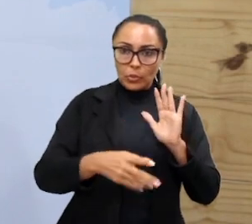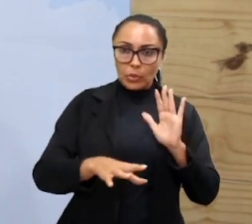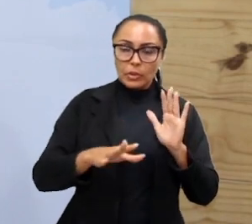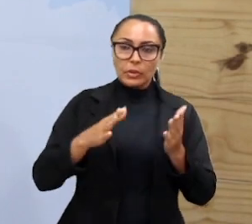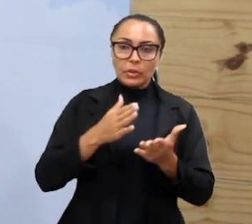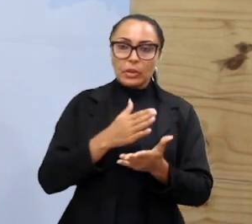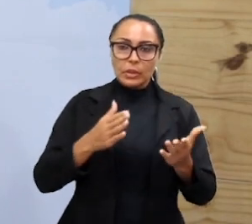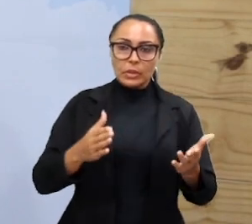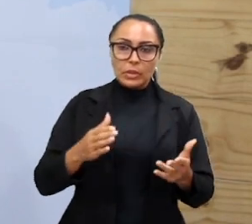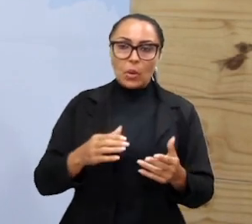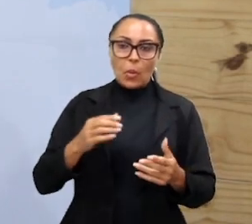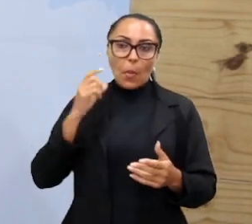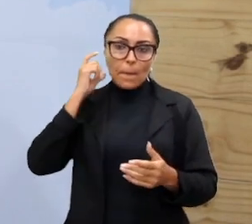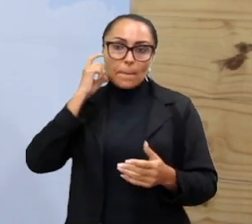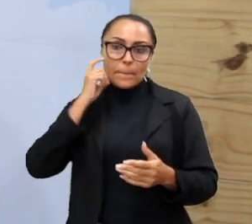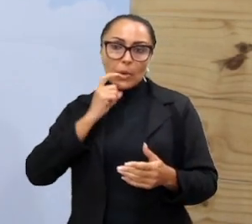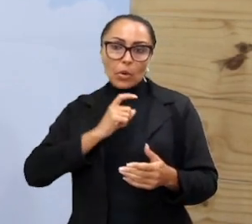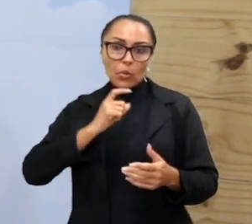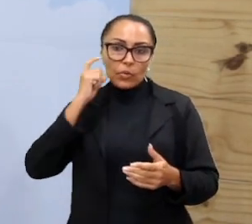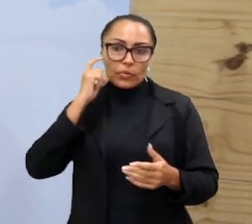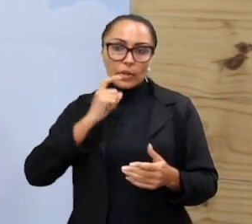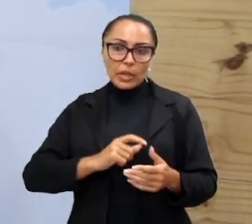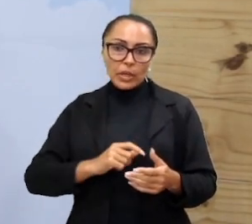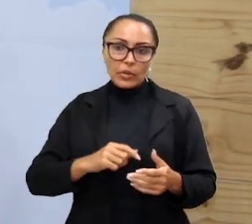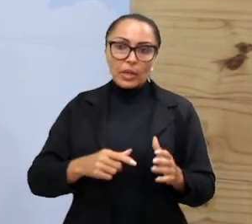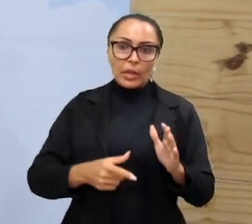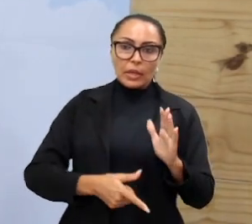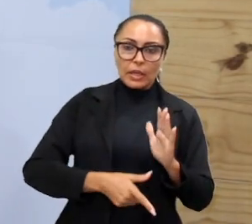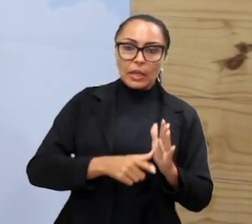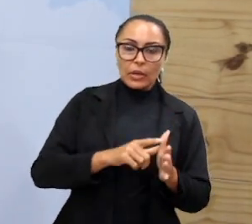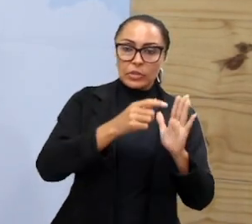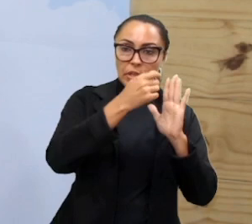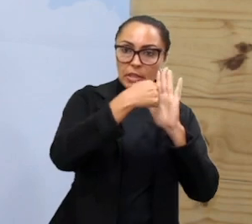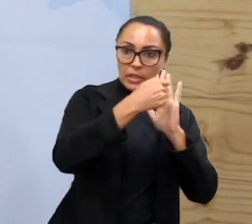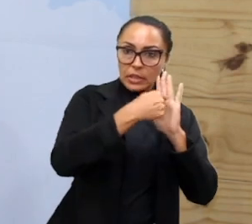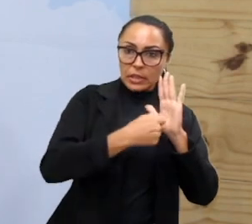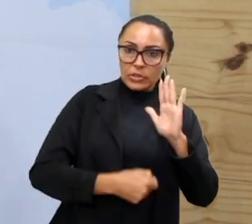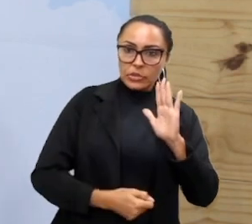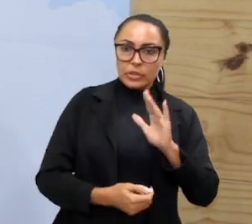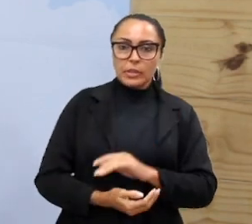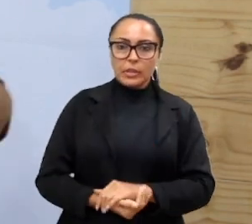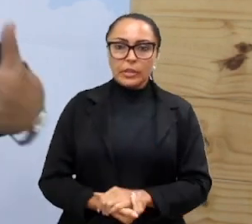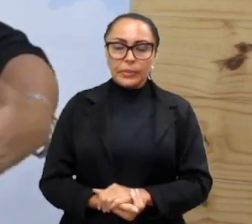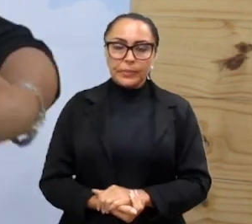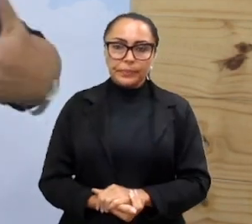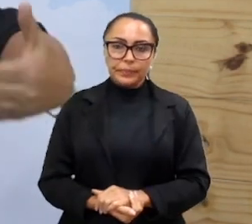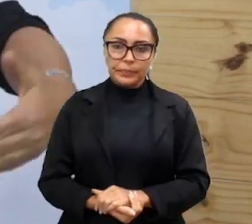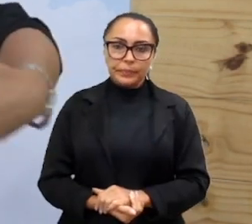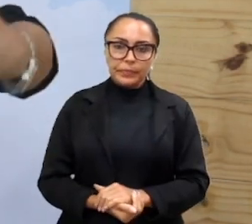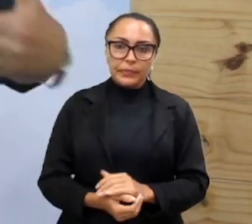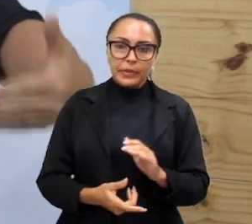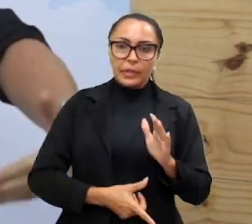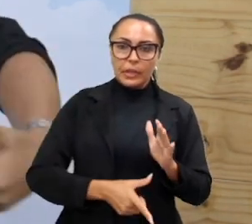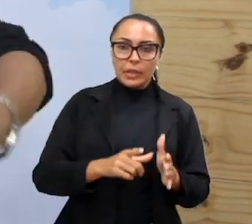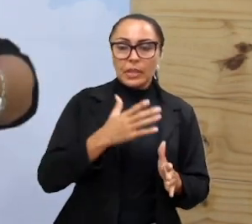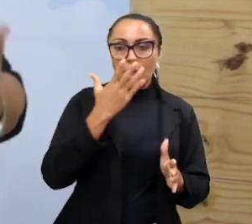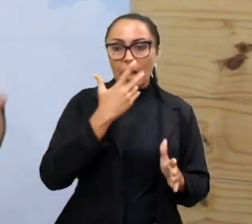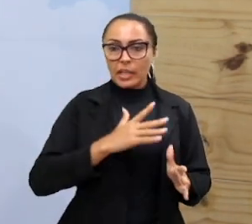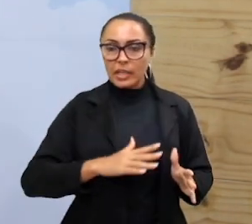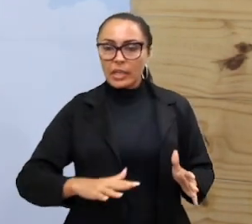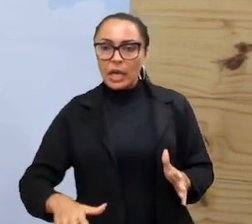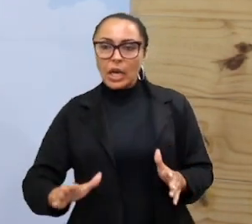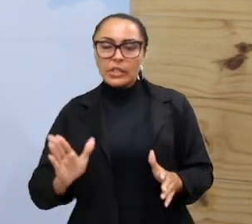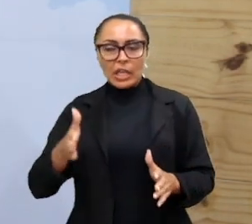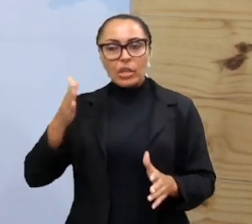Paulo Freire dizia que a leitura do mundo antecede a leitura escrita, né? Porque antes de aprender a ler, a criança já sabe fazer uma leitura